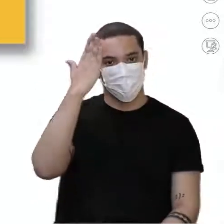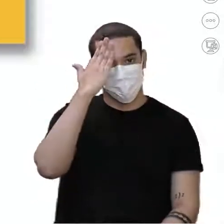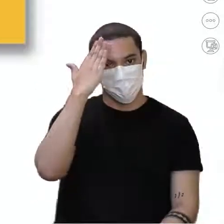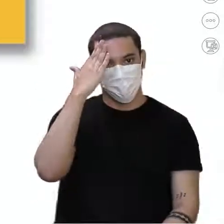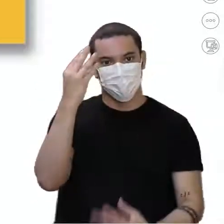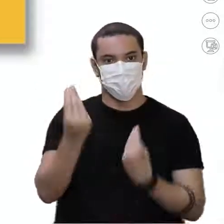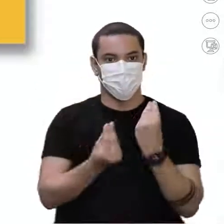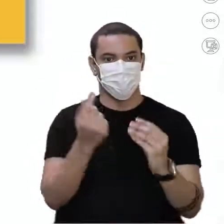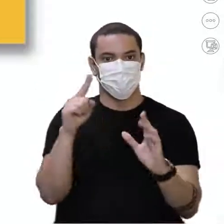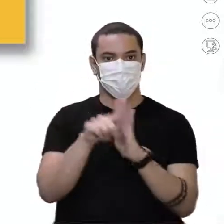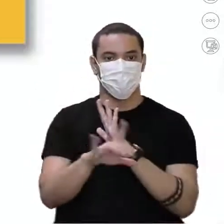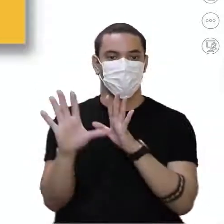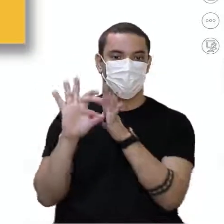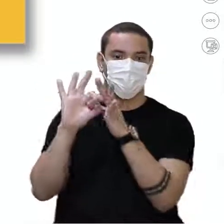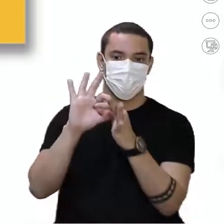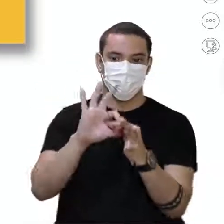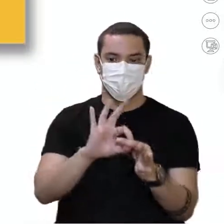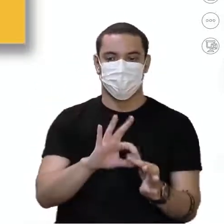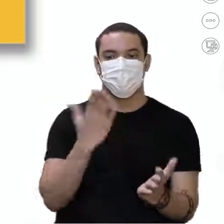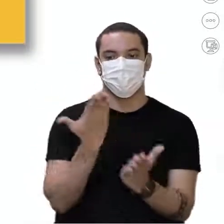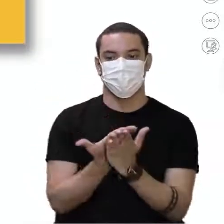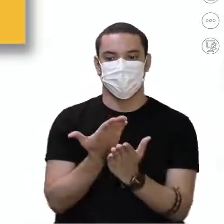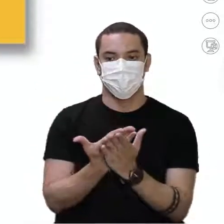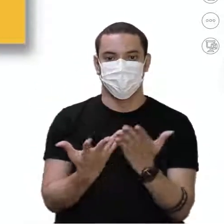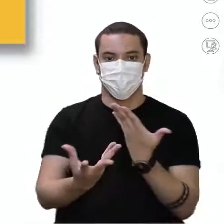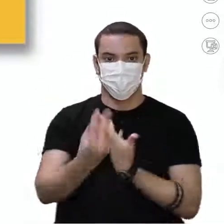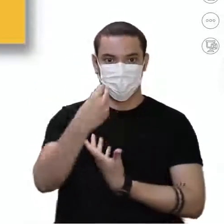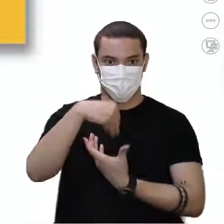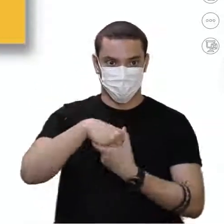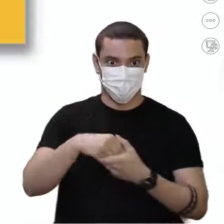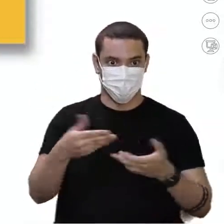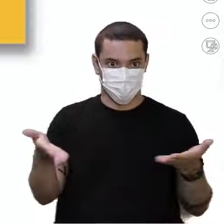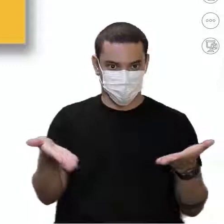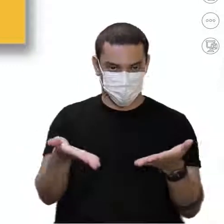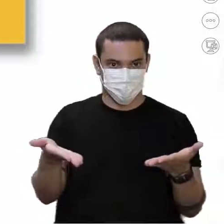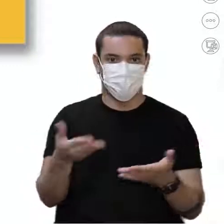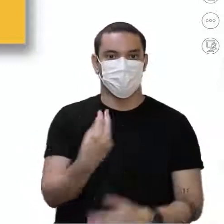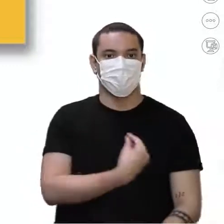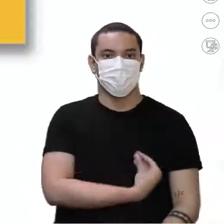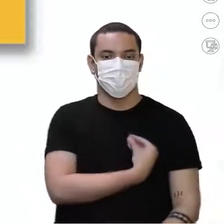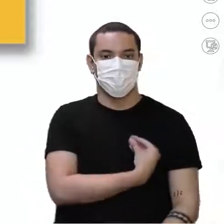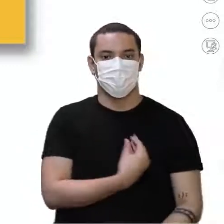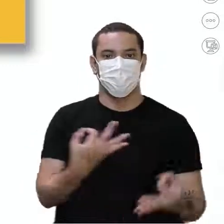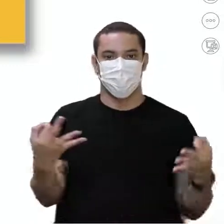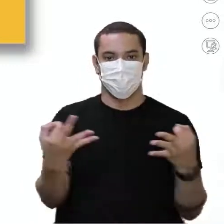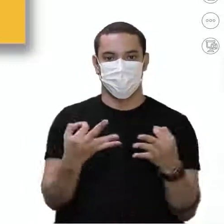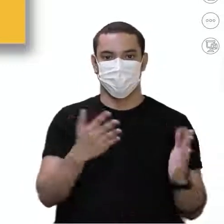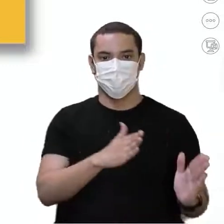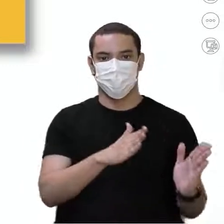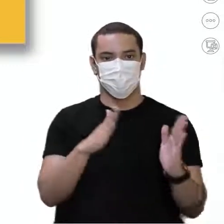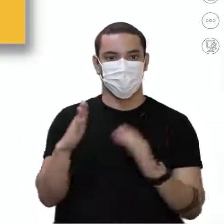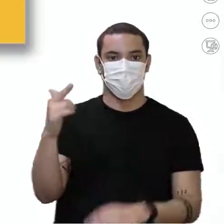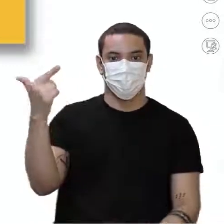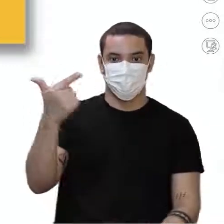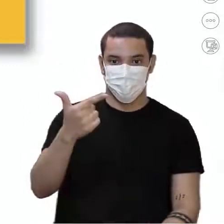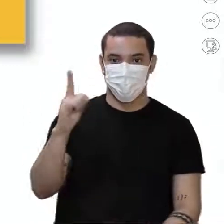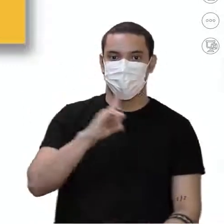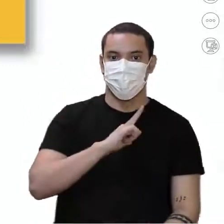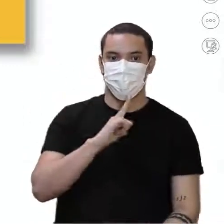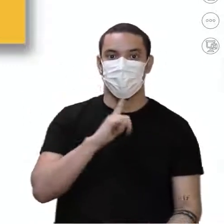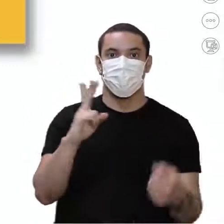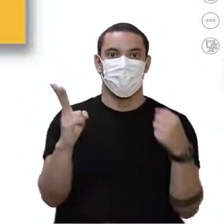pergunta entrar em contexto nas nossas aulas, na nossa aula de hoje. Present Perfect parte 2, você vai ver sobre os verbos irregulares no